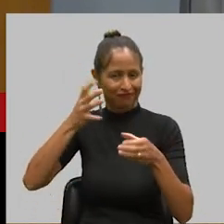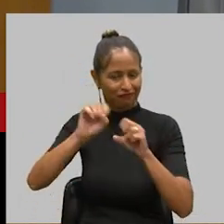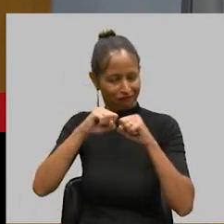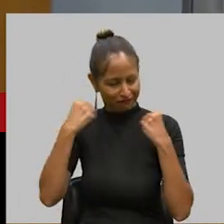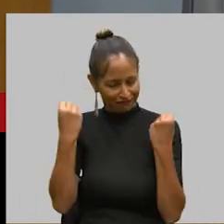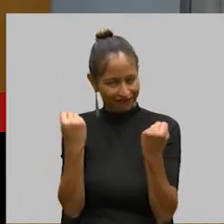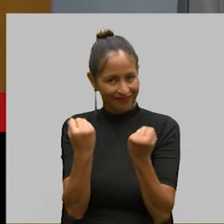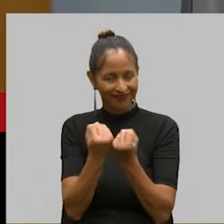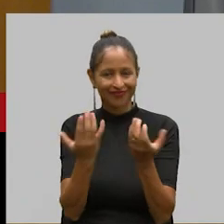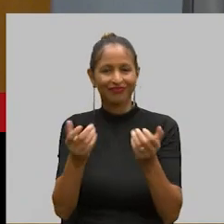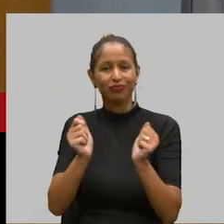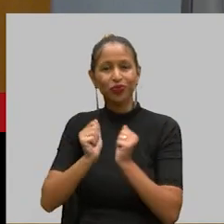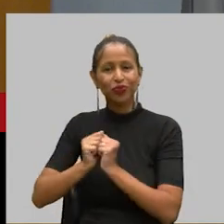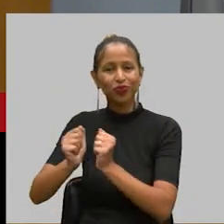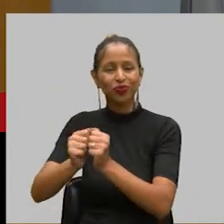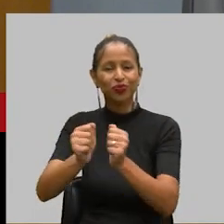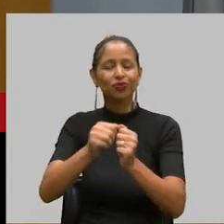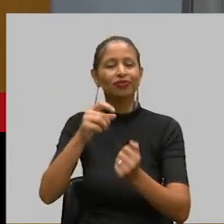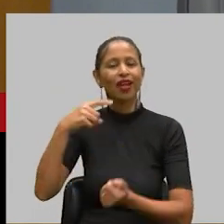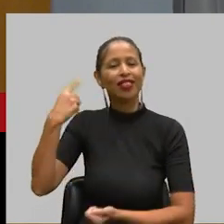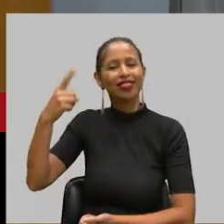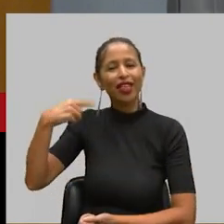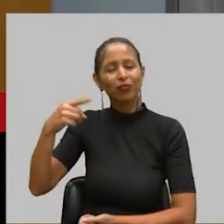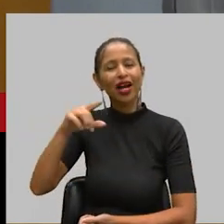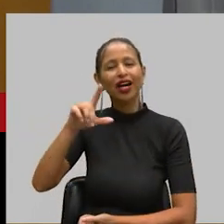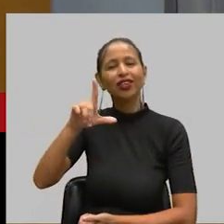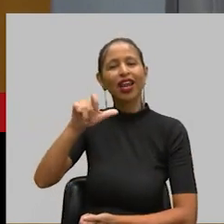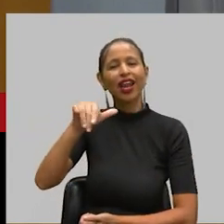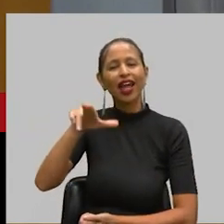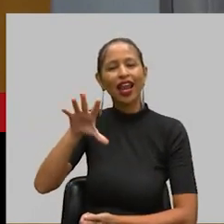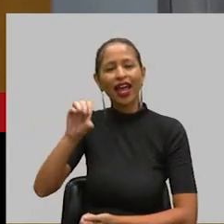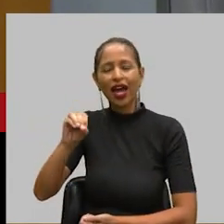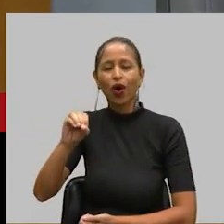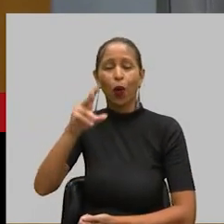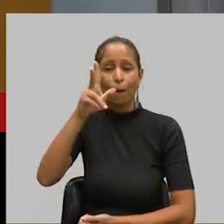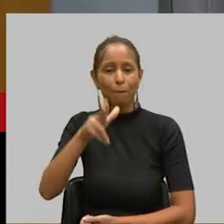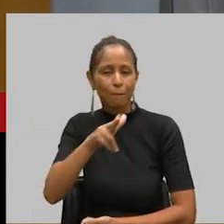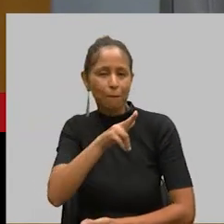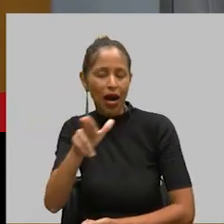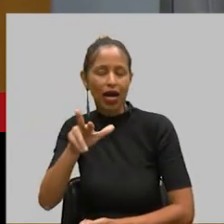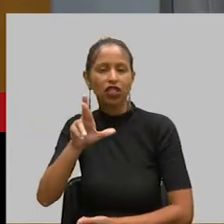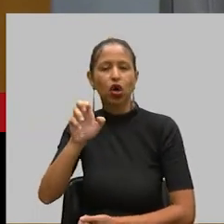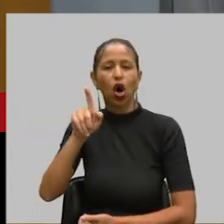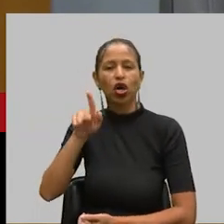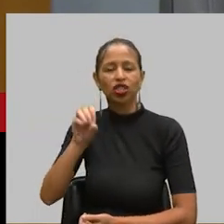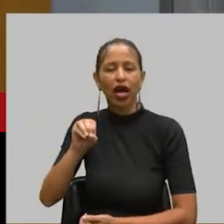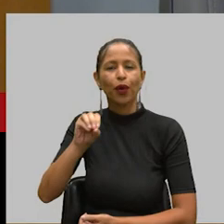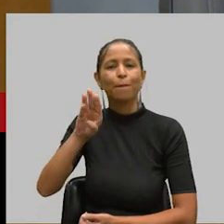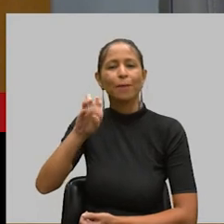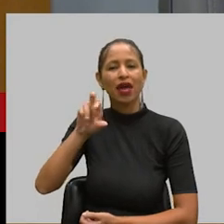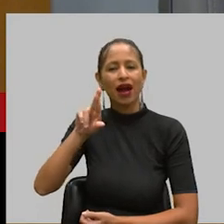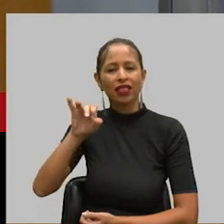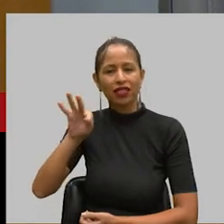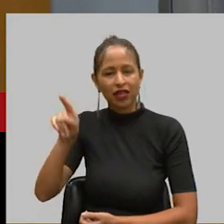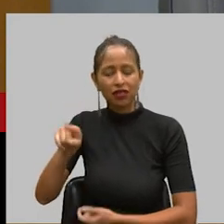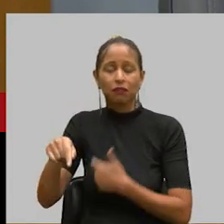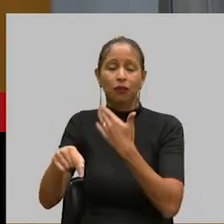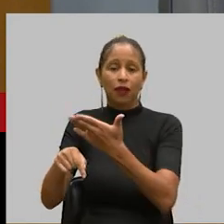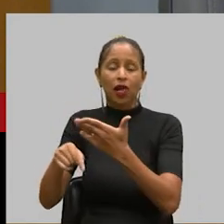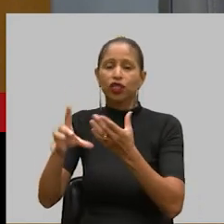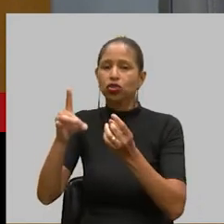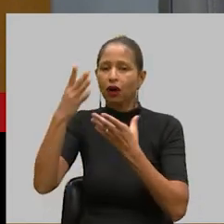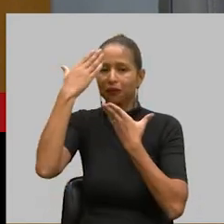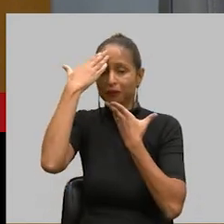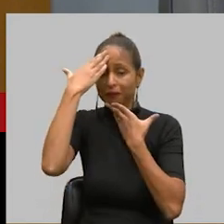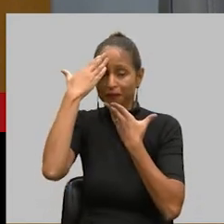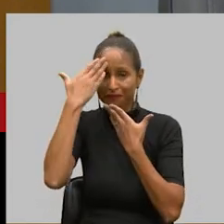juntamente com os os deputados Leleco Deputado Padre João Rogério Correa Beatriz a gente só tem agradecer